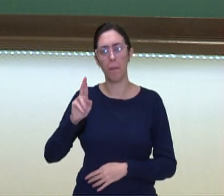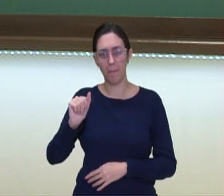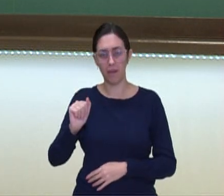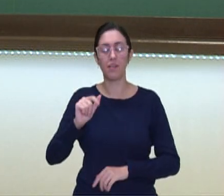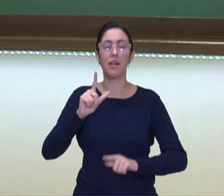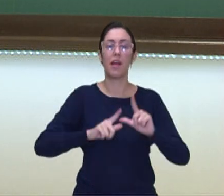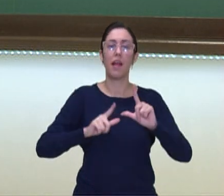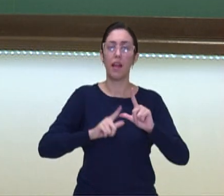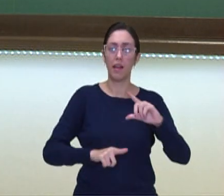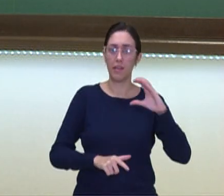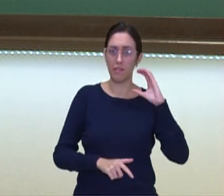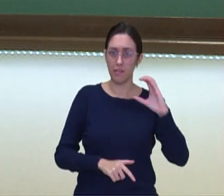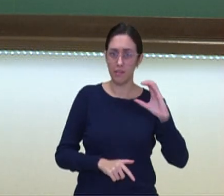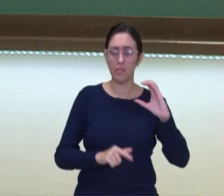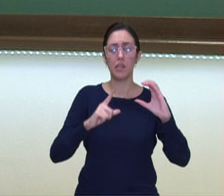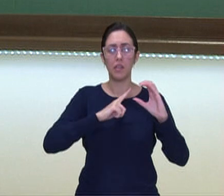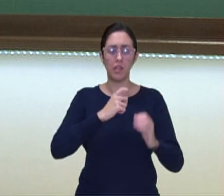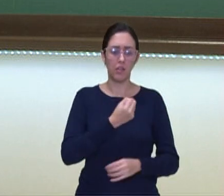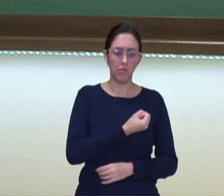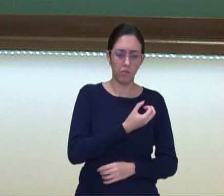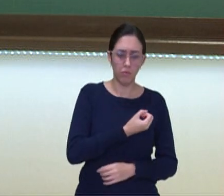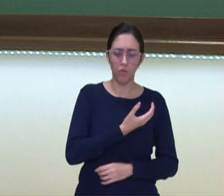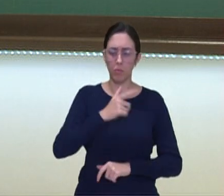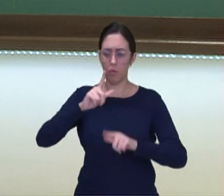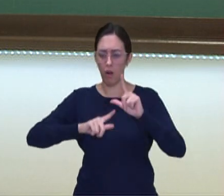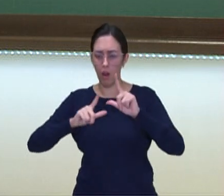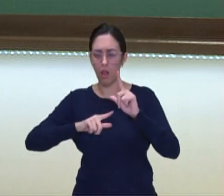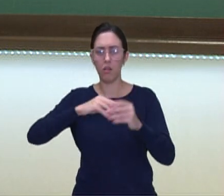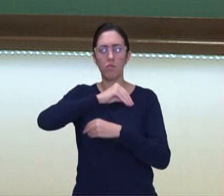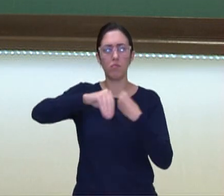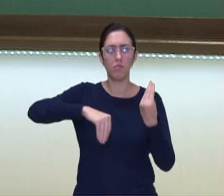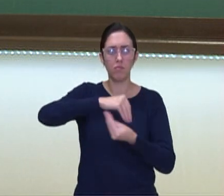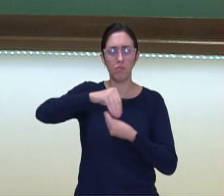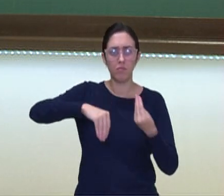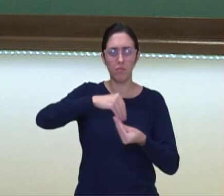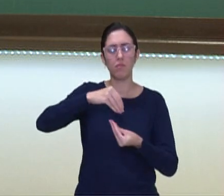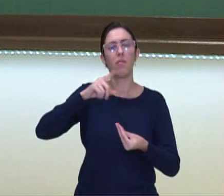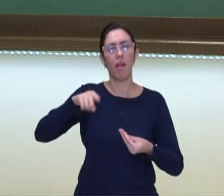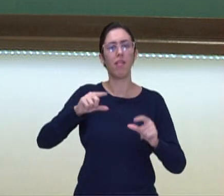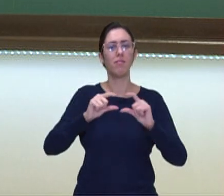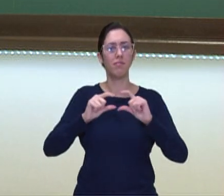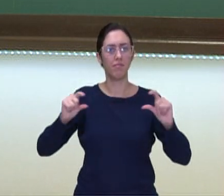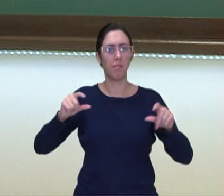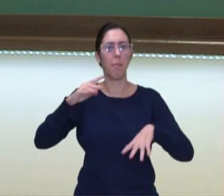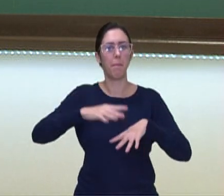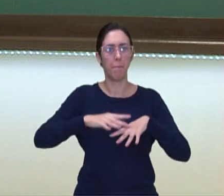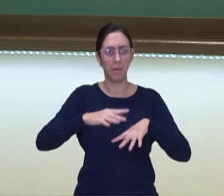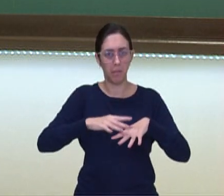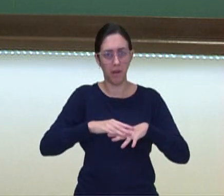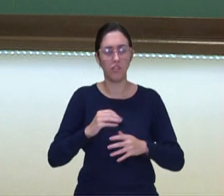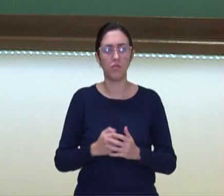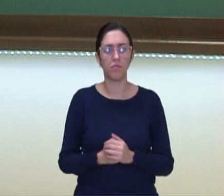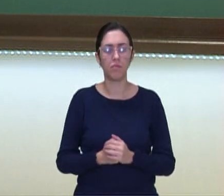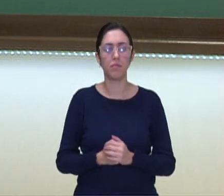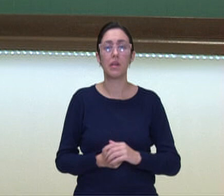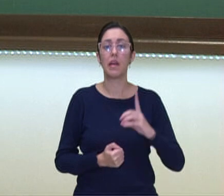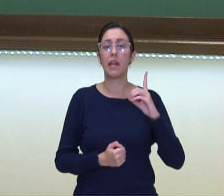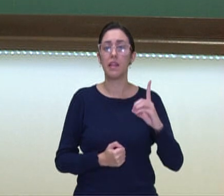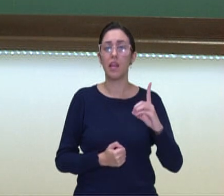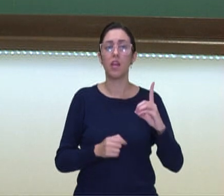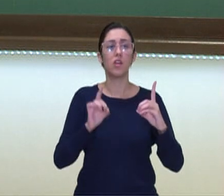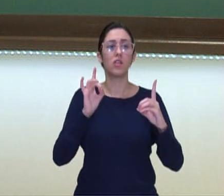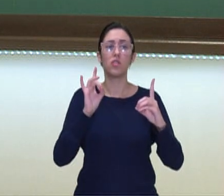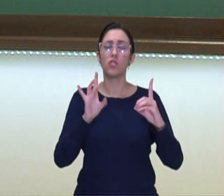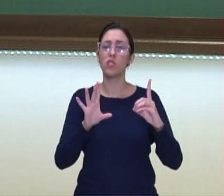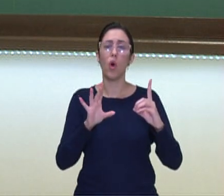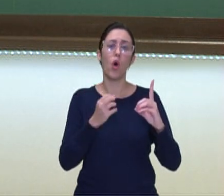tenho números e tenho letras e tenho operação. De novo, eu tenho uma expressão algébrica. E na letra D, eu só tenho números e contas, né?